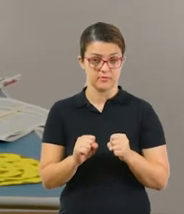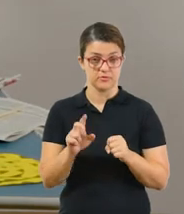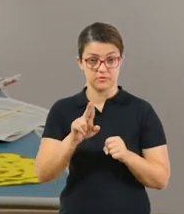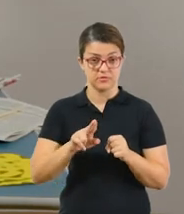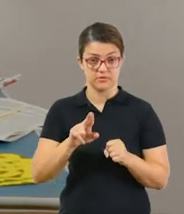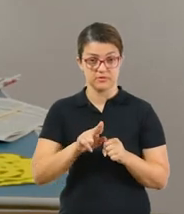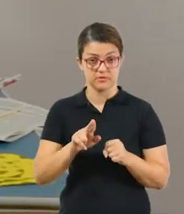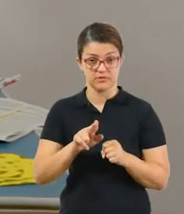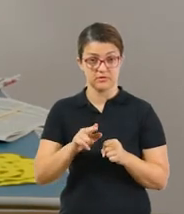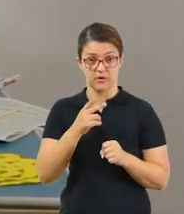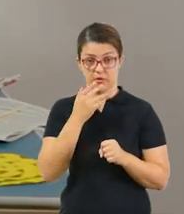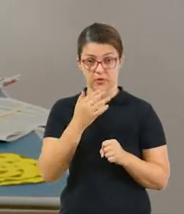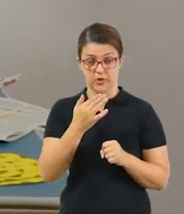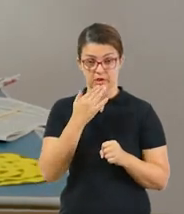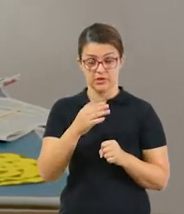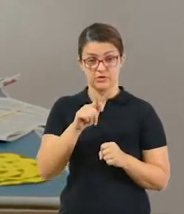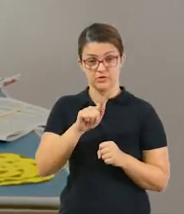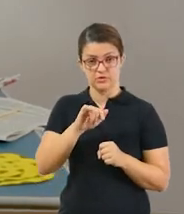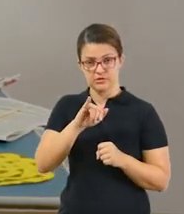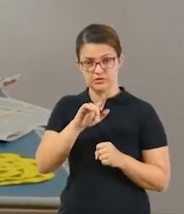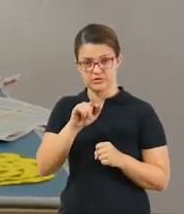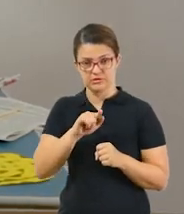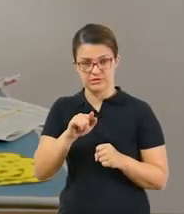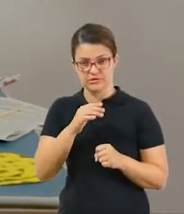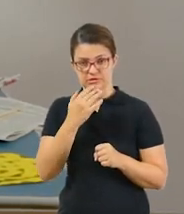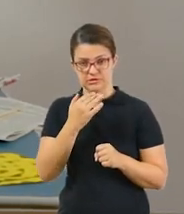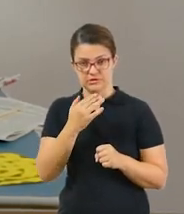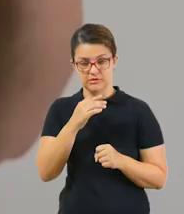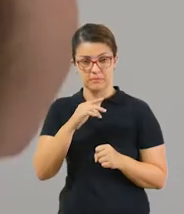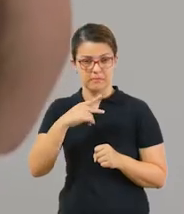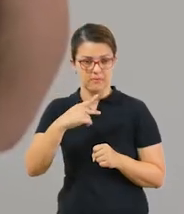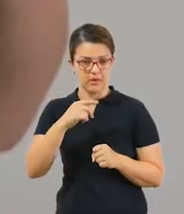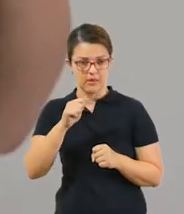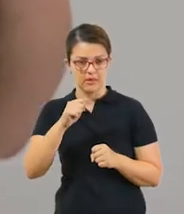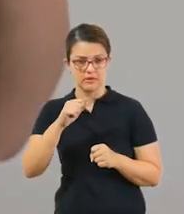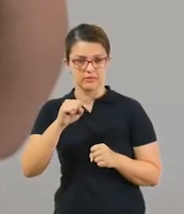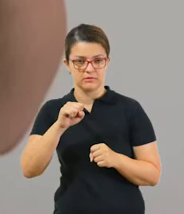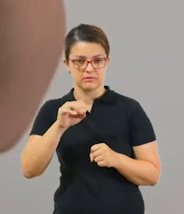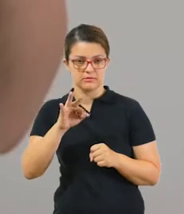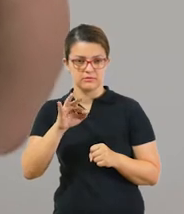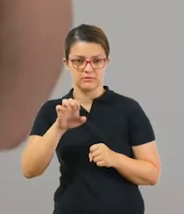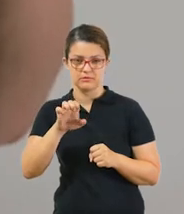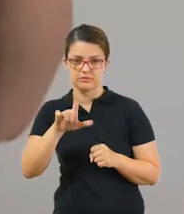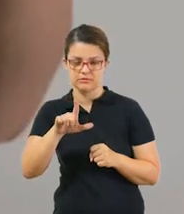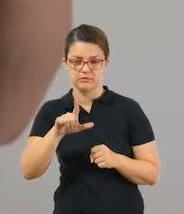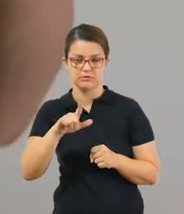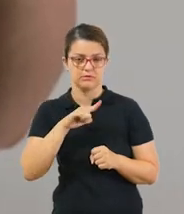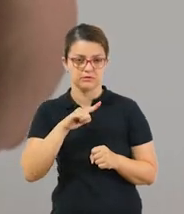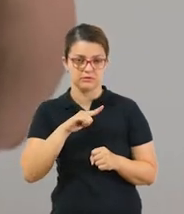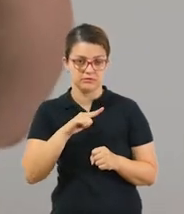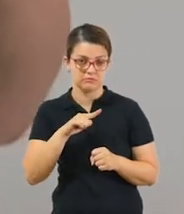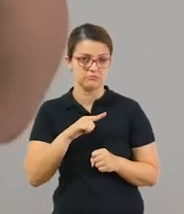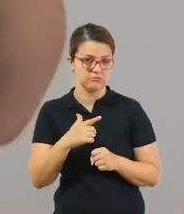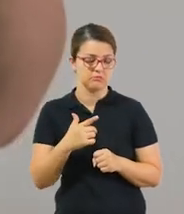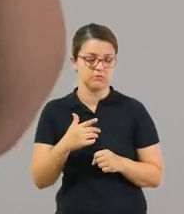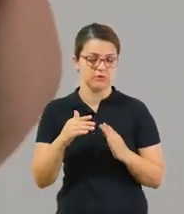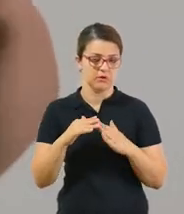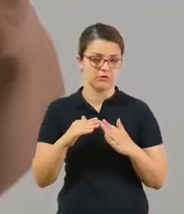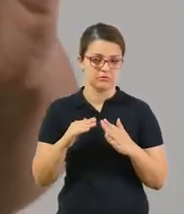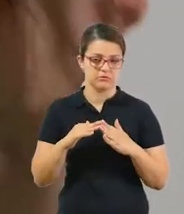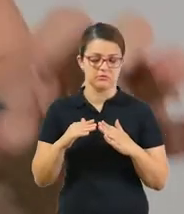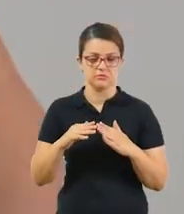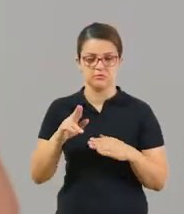com giz com giz de cera com giz pastel com qualquer material que você tenha mais